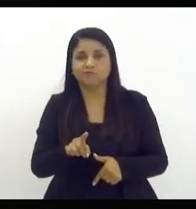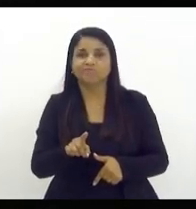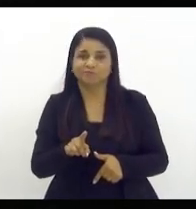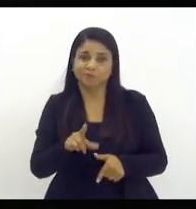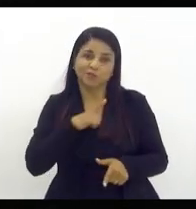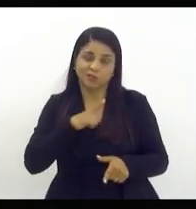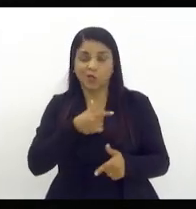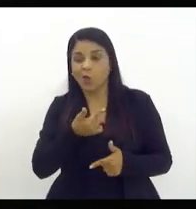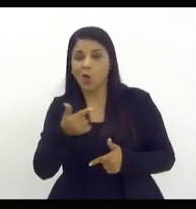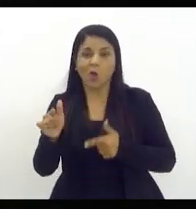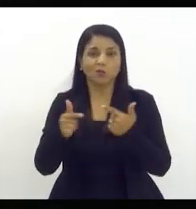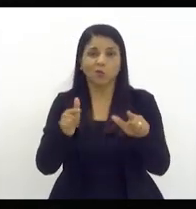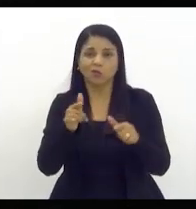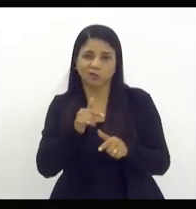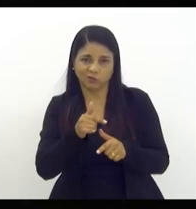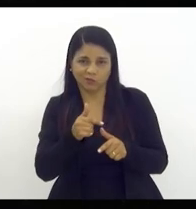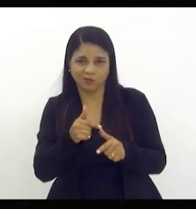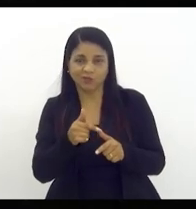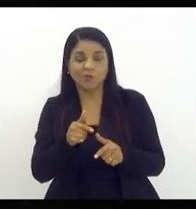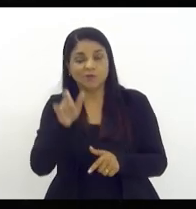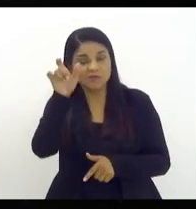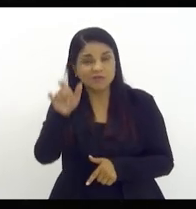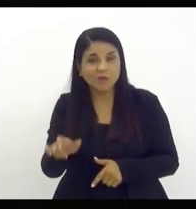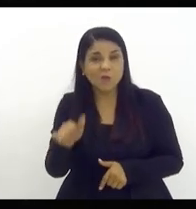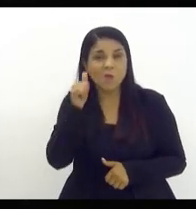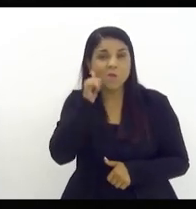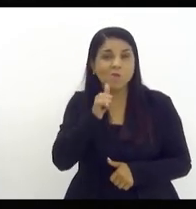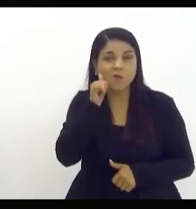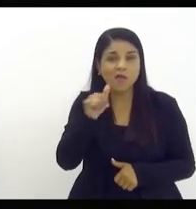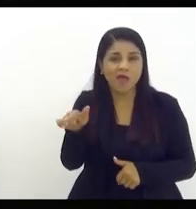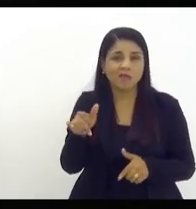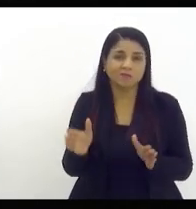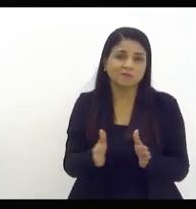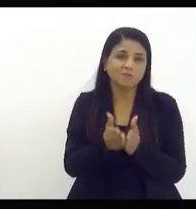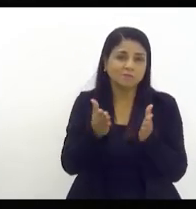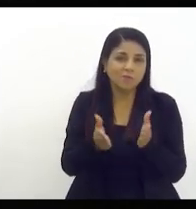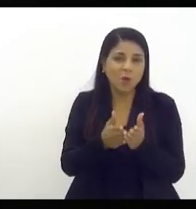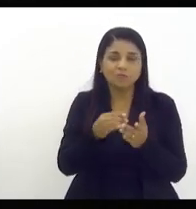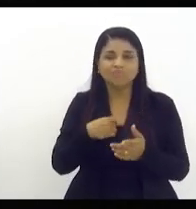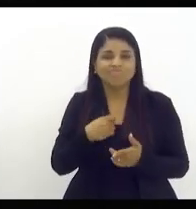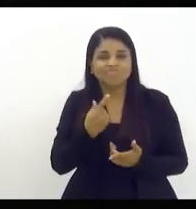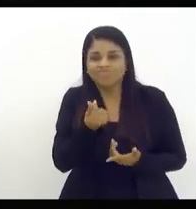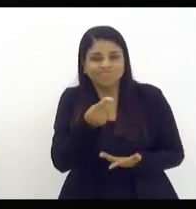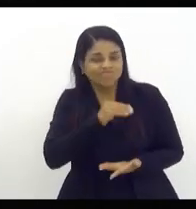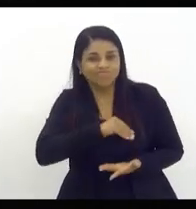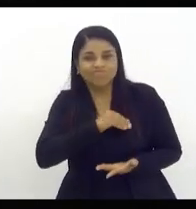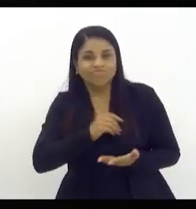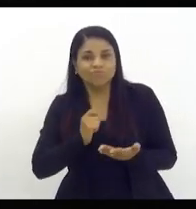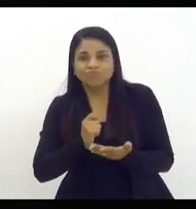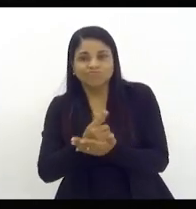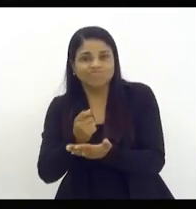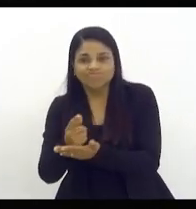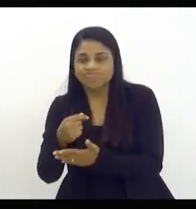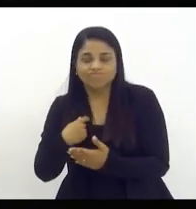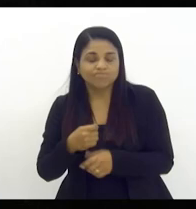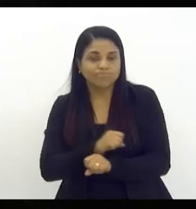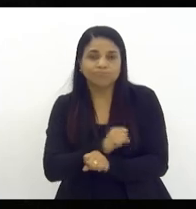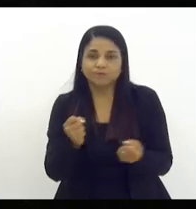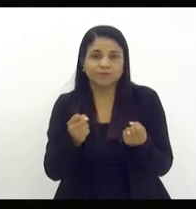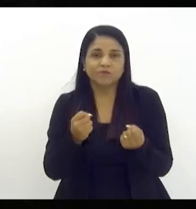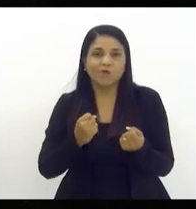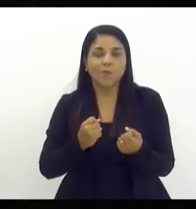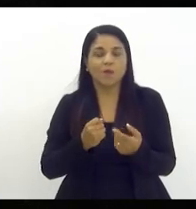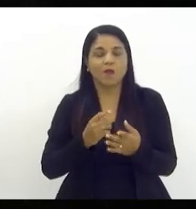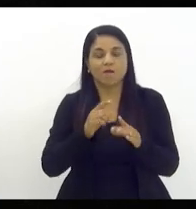atravessadores, por essas mulheres, serem mulheres carentes e que não têm um recurso mínimo de comprar um freezer para poder armazenar